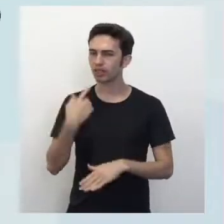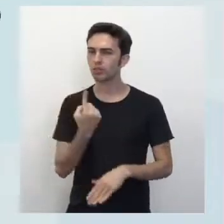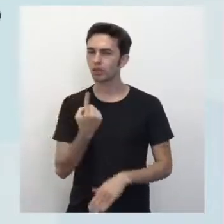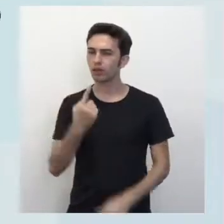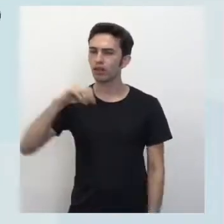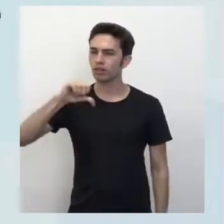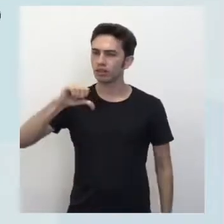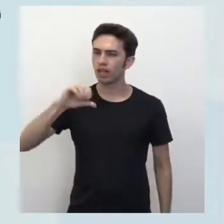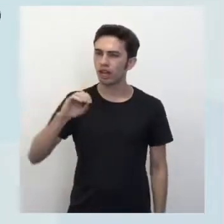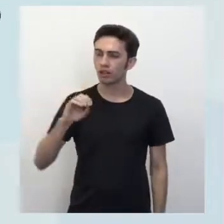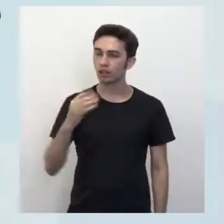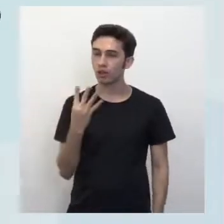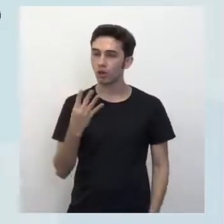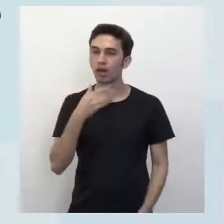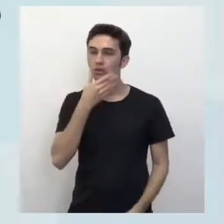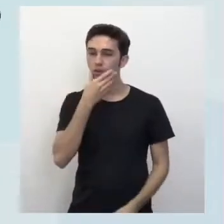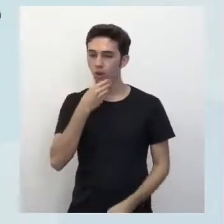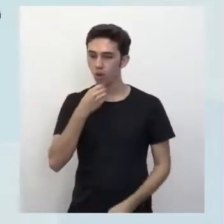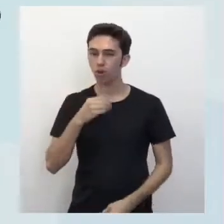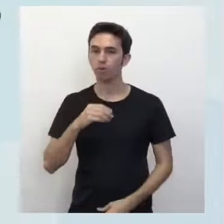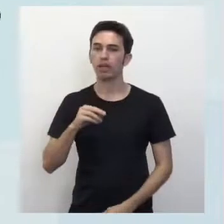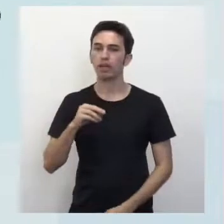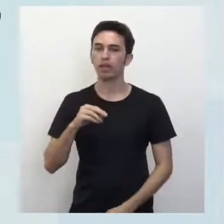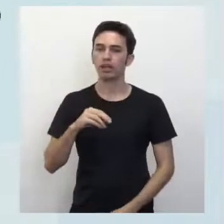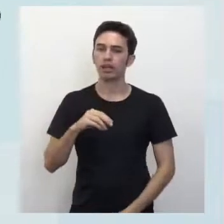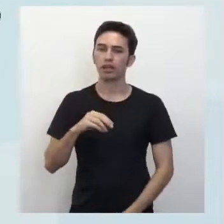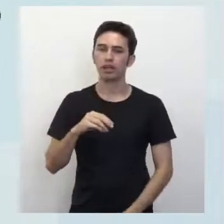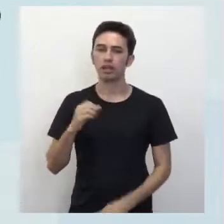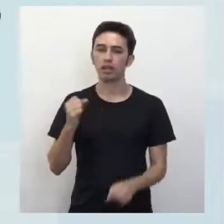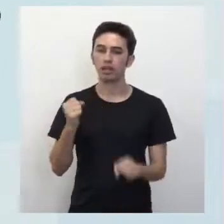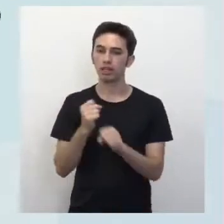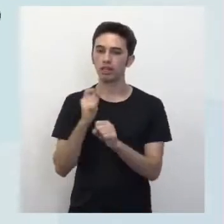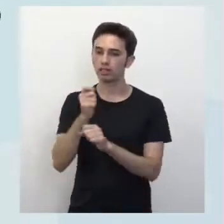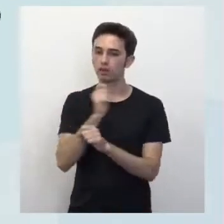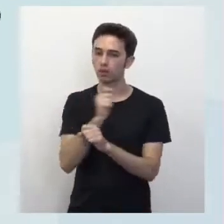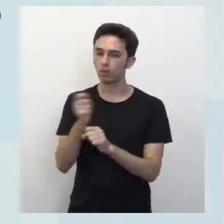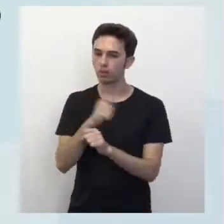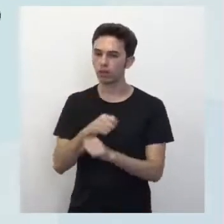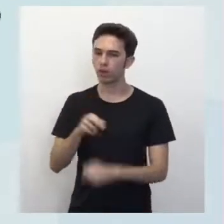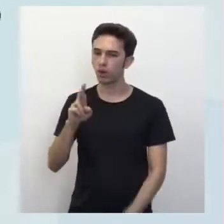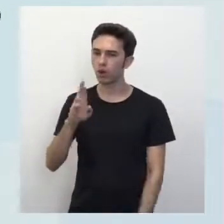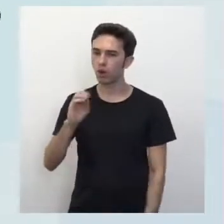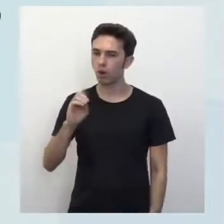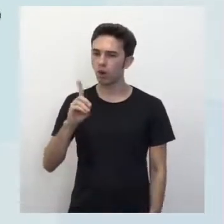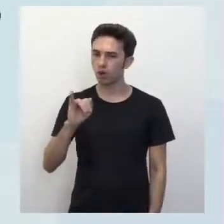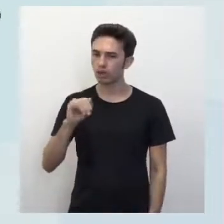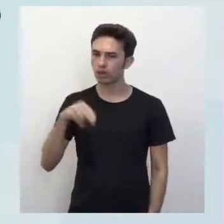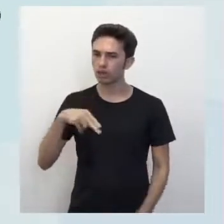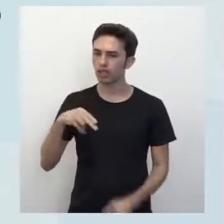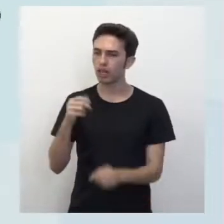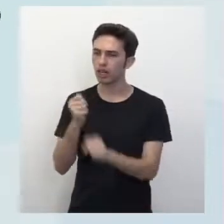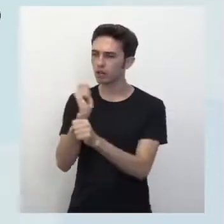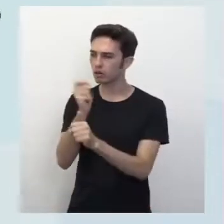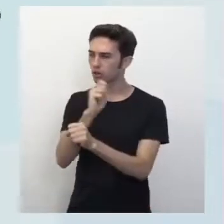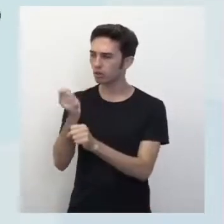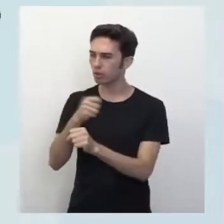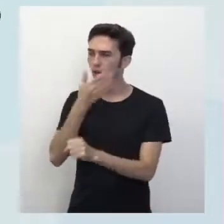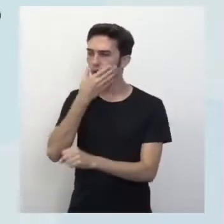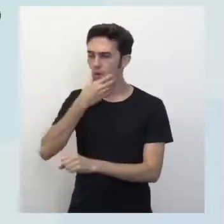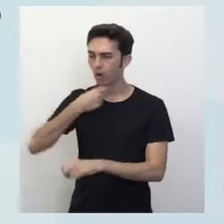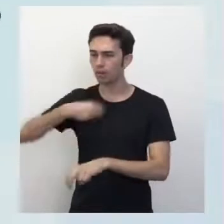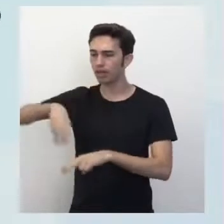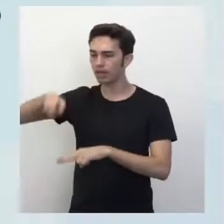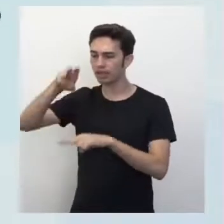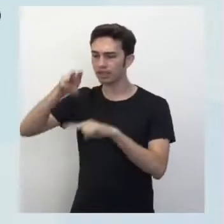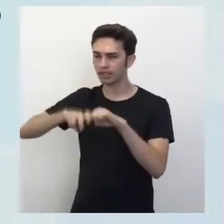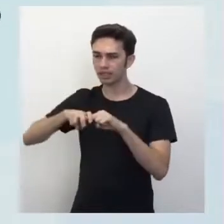Rodin esculpiu este homem que se senta e